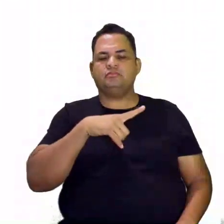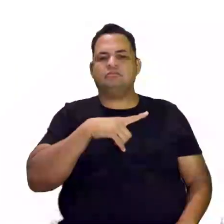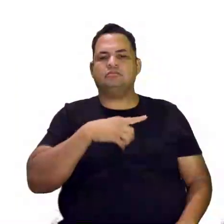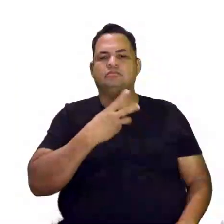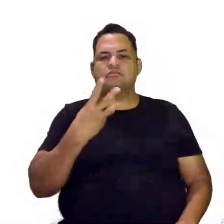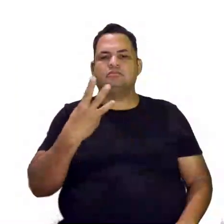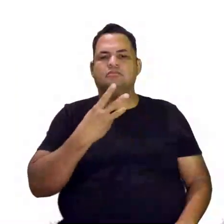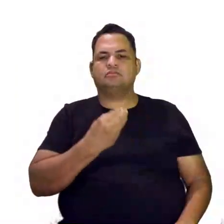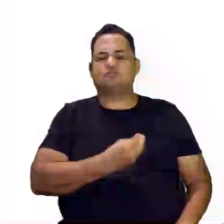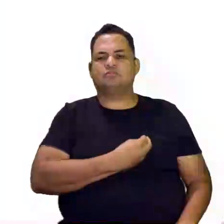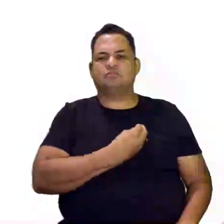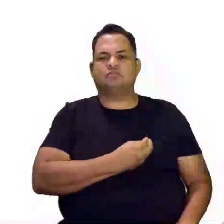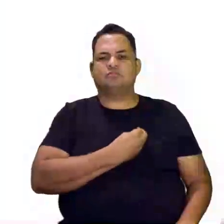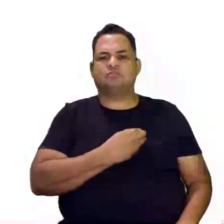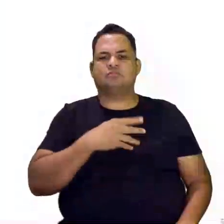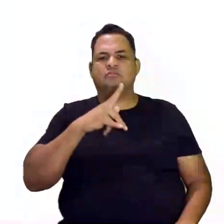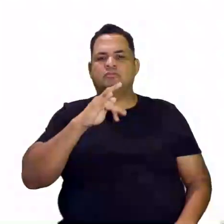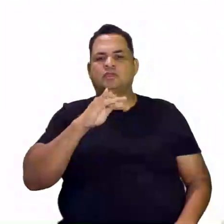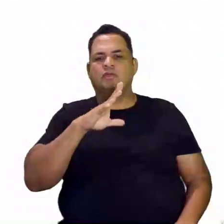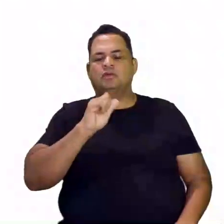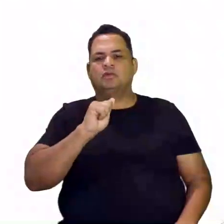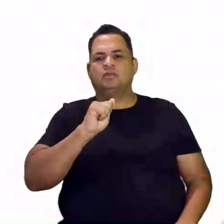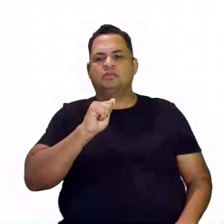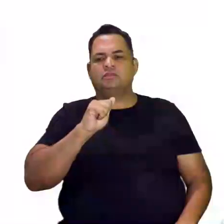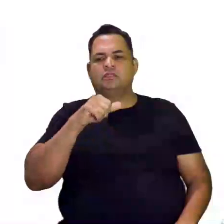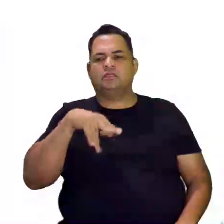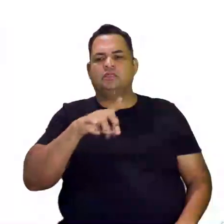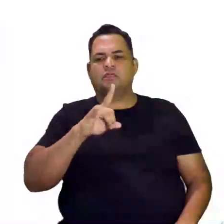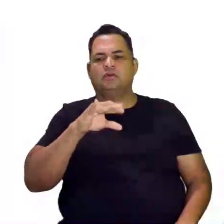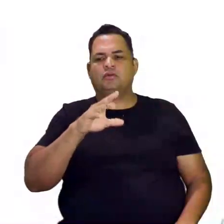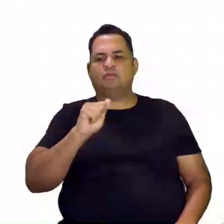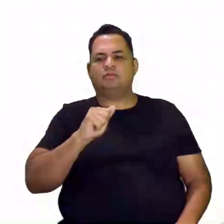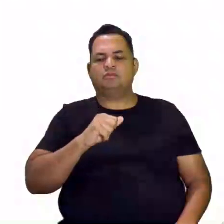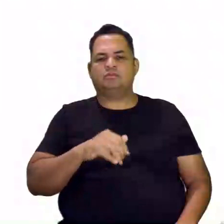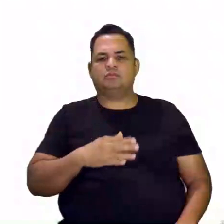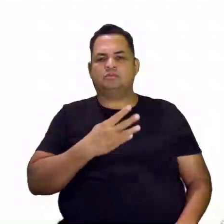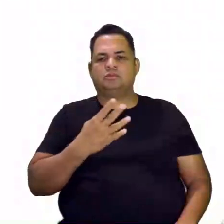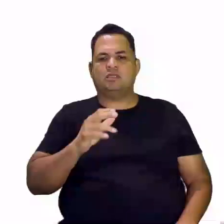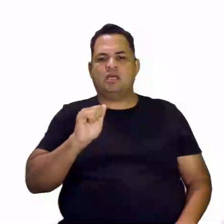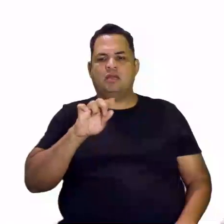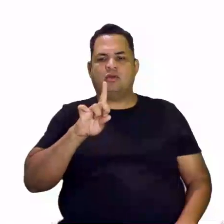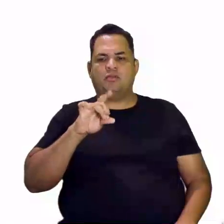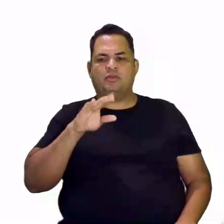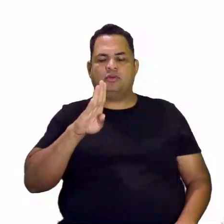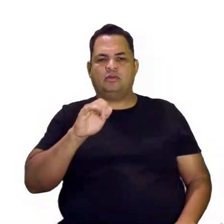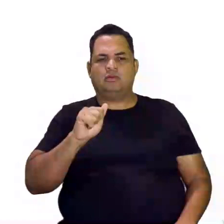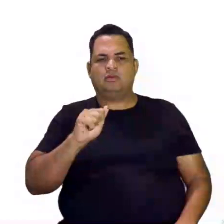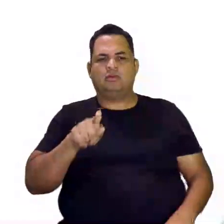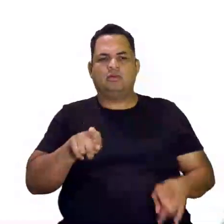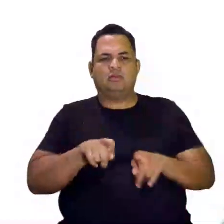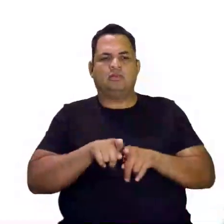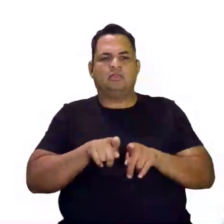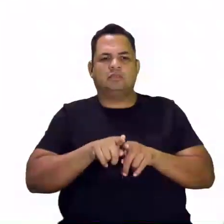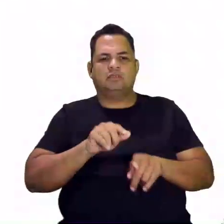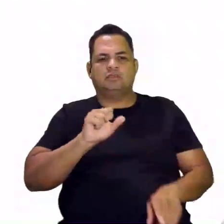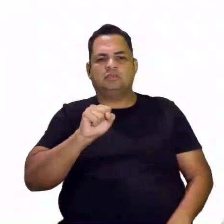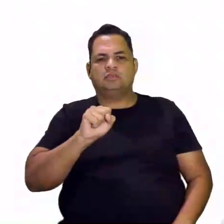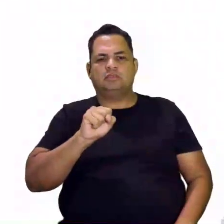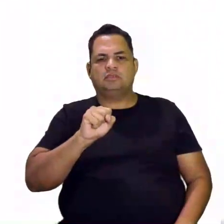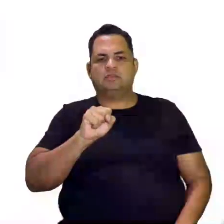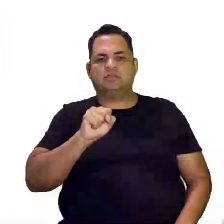três organismos. Um procarionte anaeróbio, um procarionte aeróbio e um